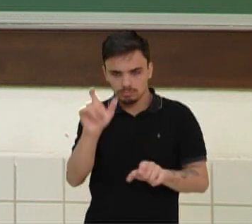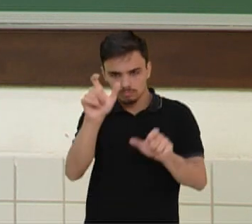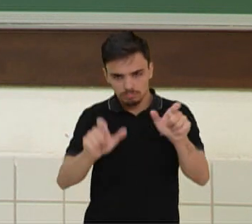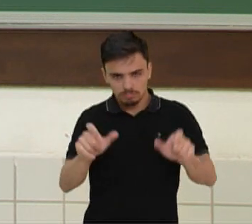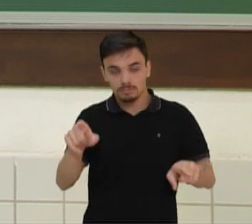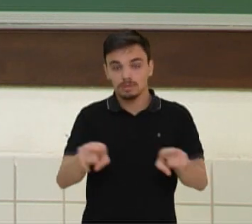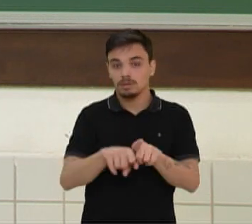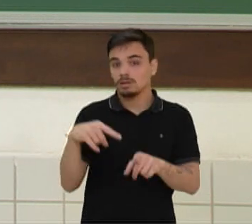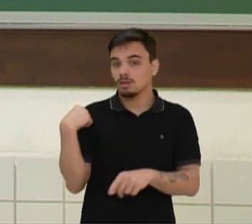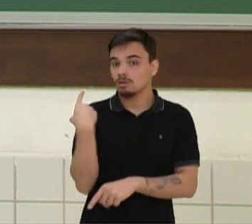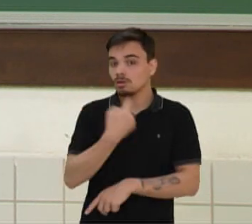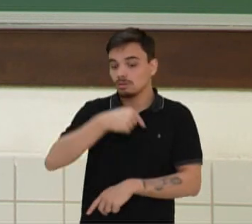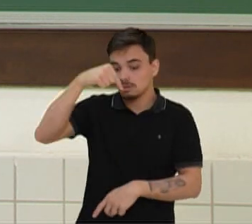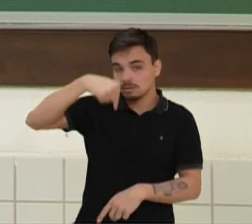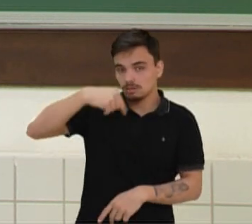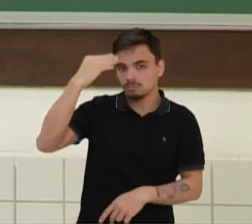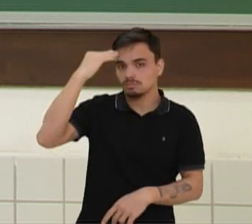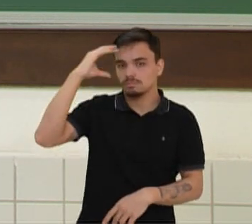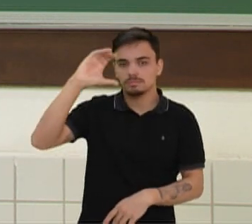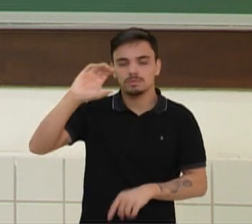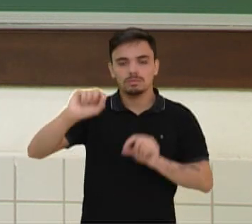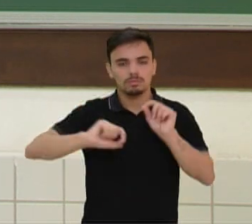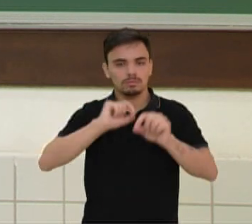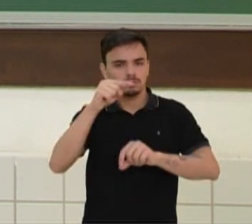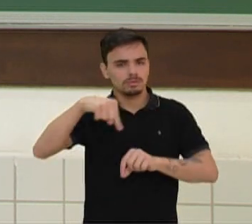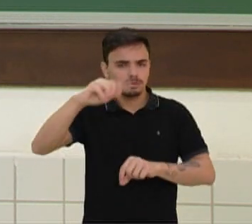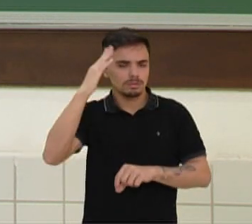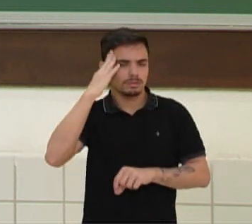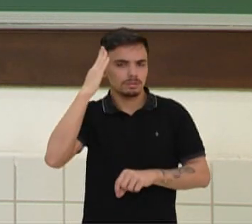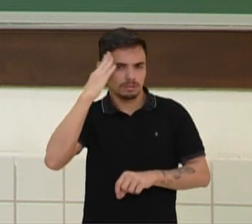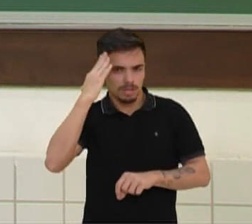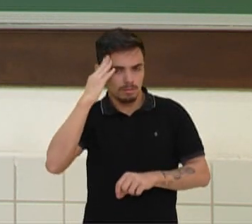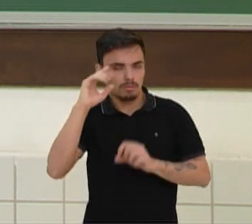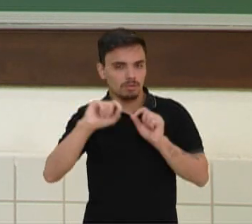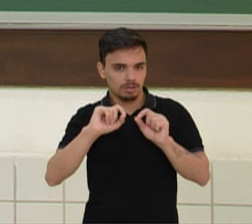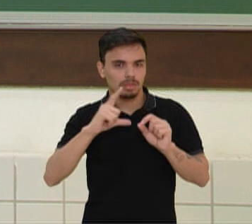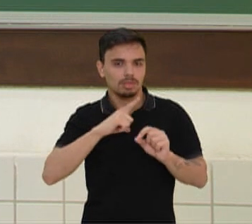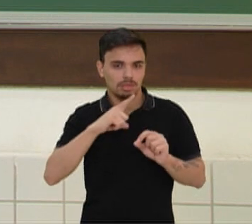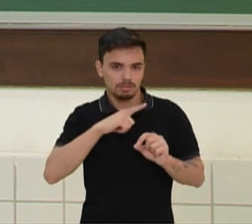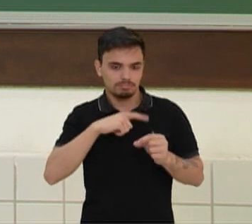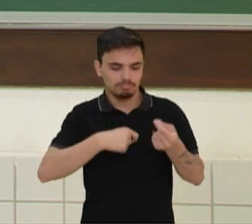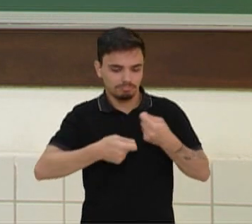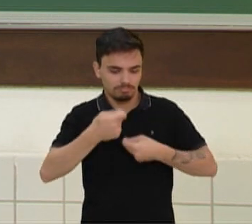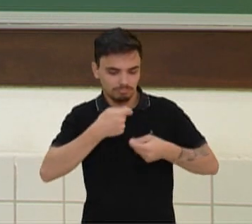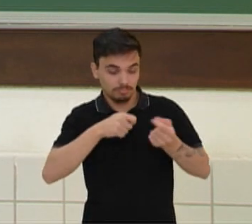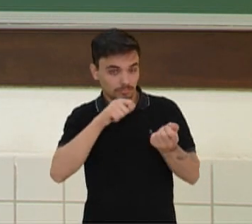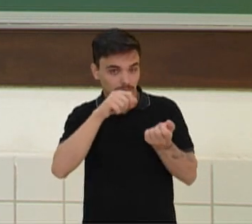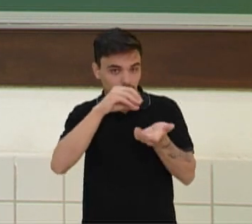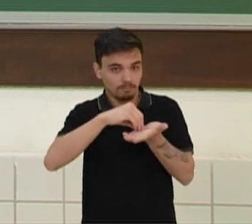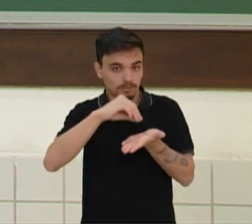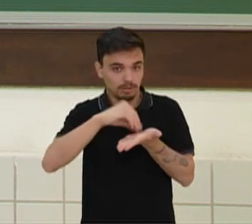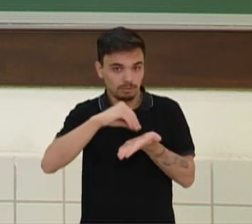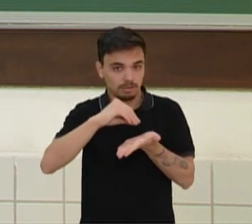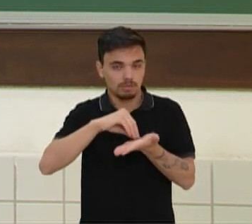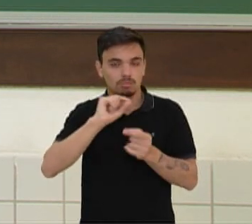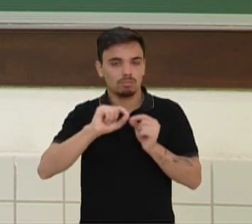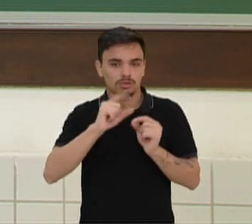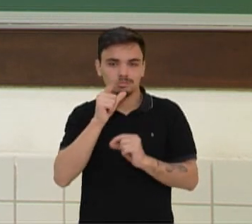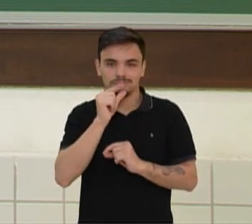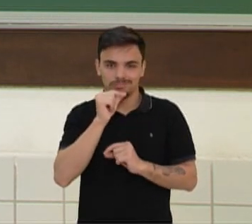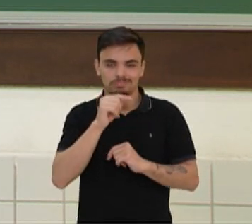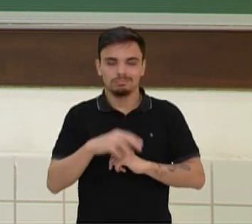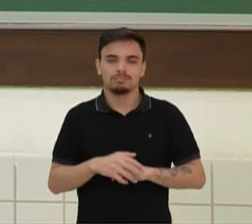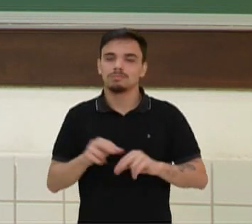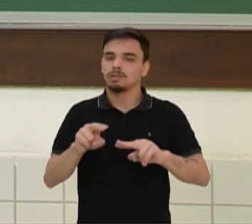E nós aqui em Curitiba, né? Quem é de Curitiba sabe que também estamos com o agravante da falta realmente dessa água.